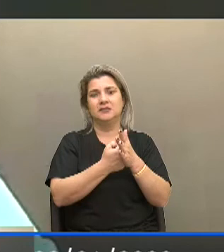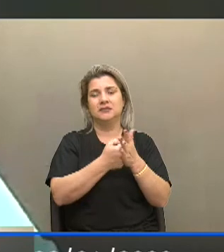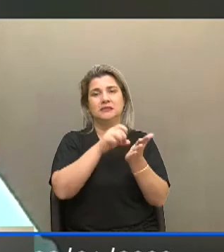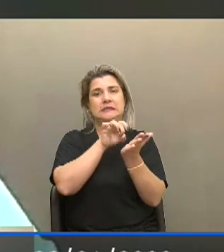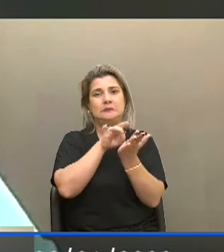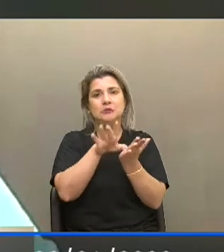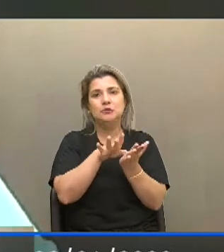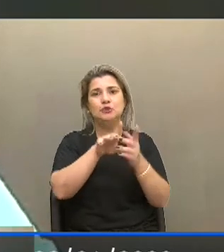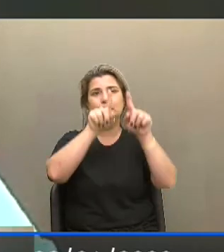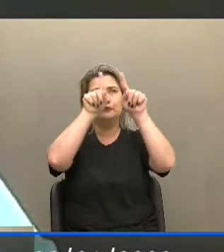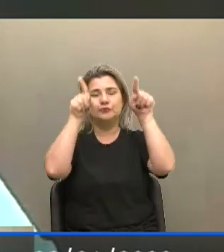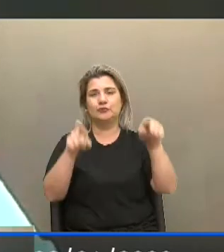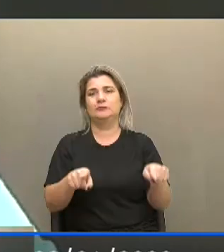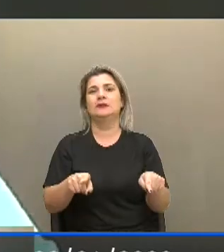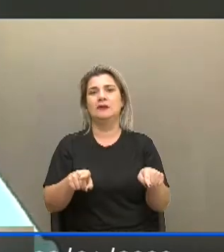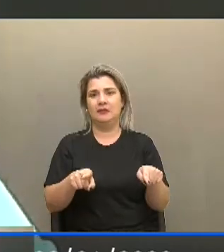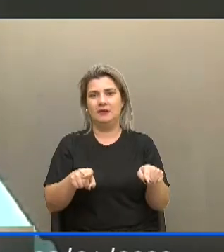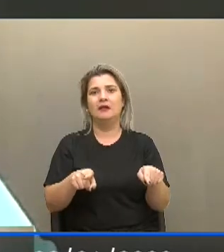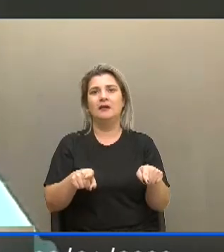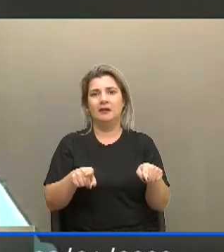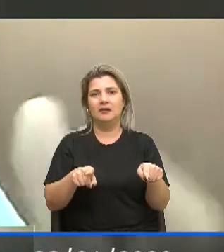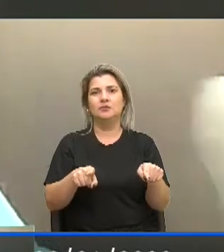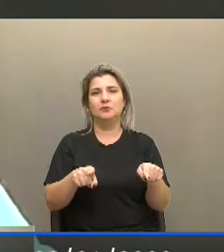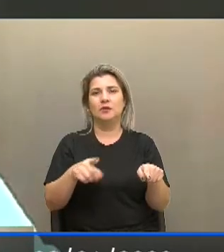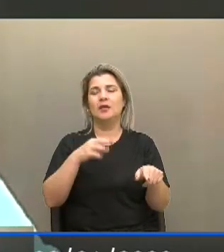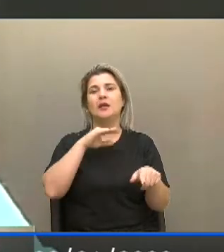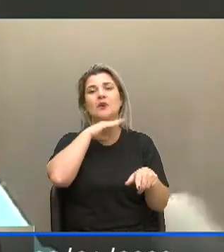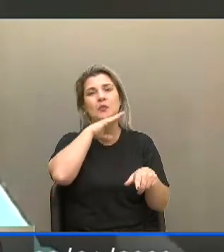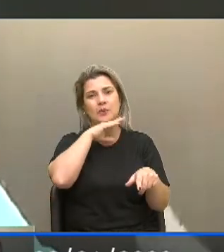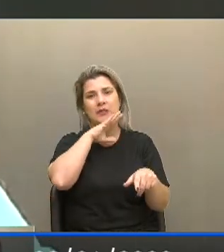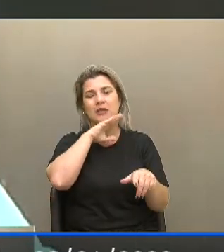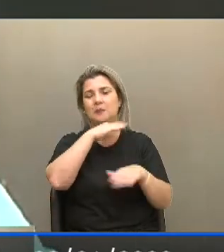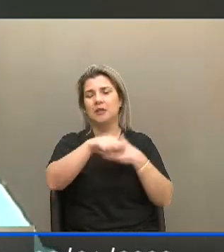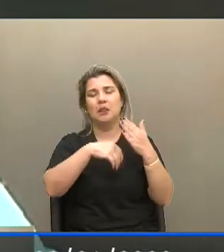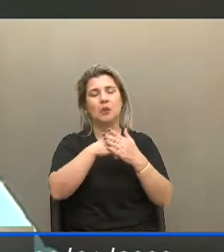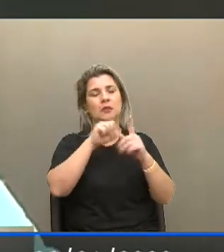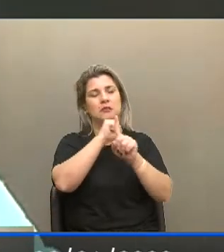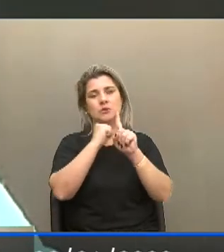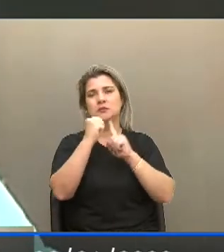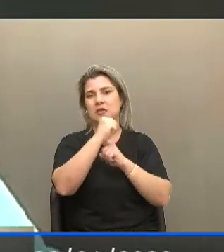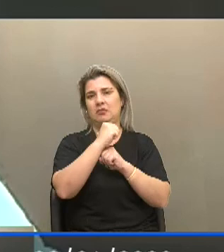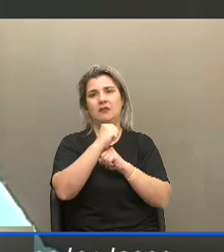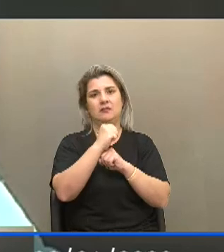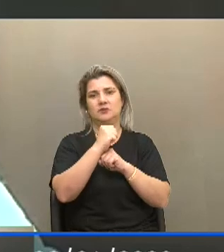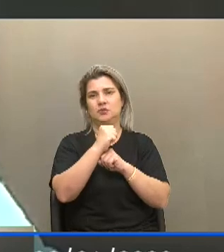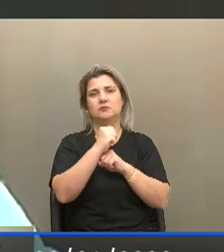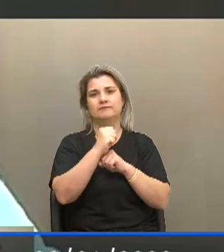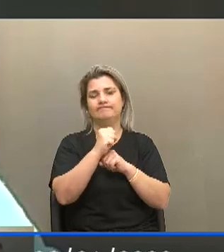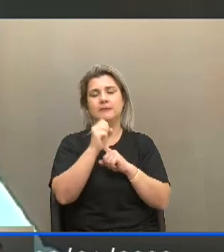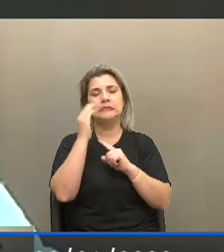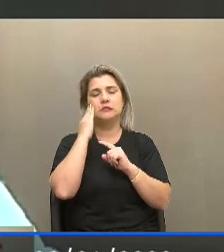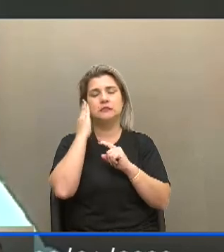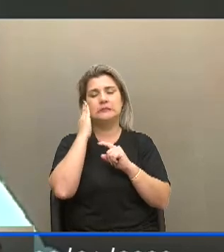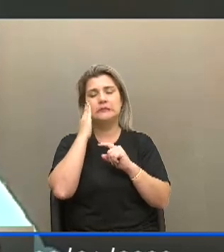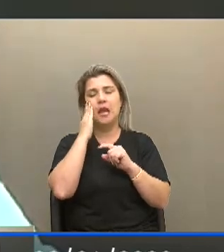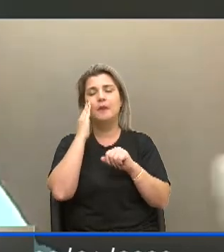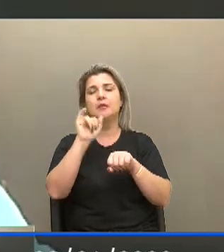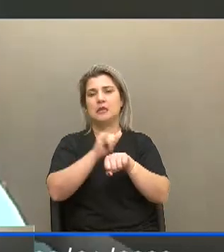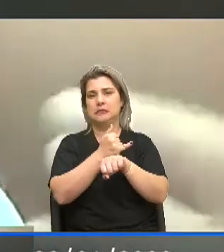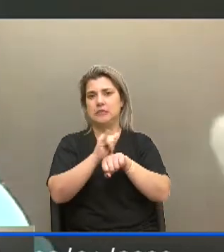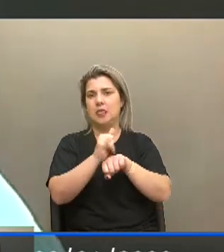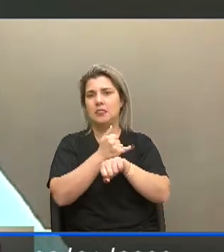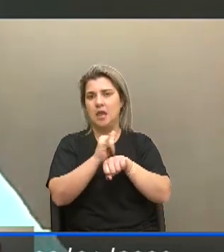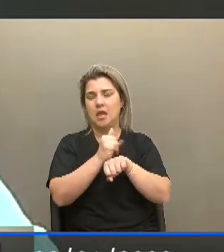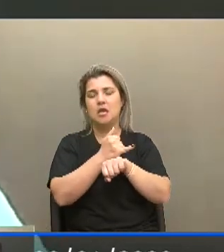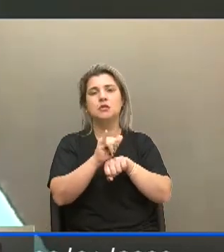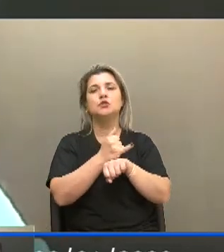também gera consequências muito ruins para toda a sociedade. Então, acho que, além de ser um setor estratégico da alimentação, nós